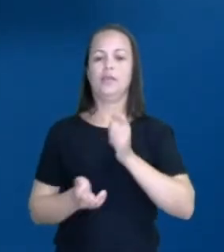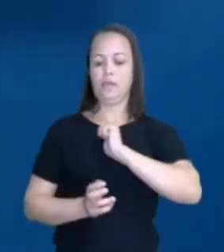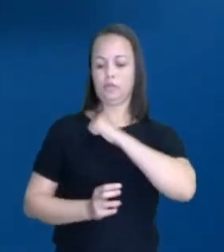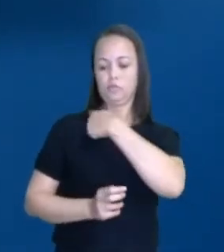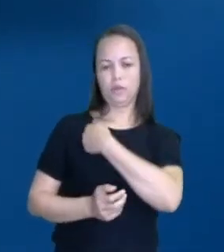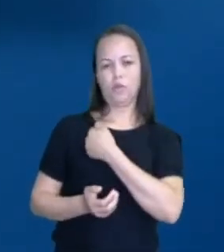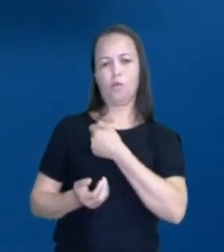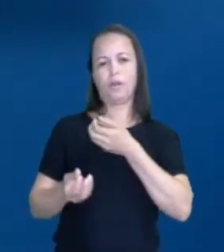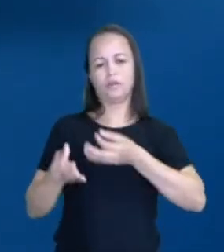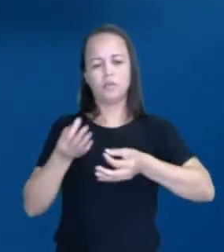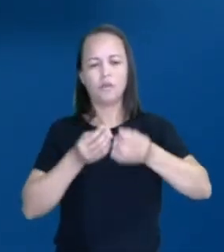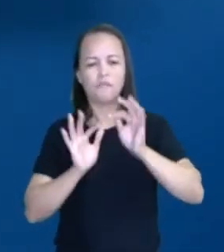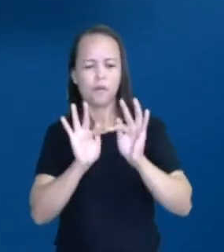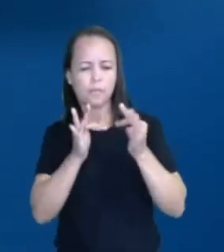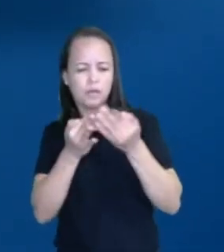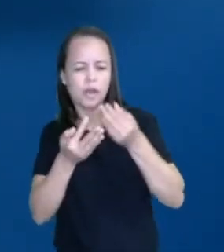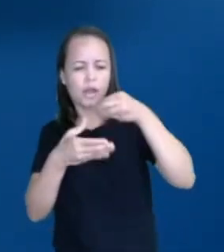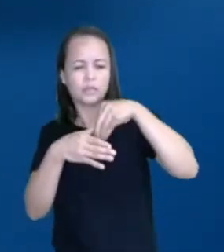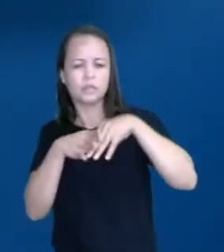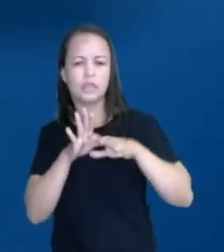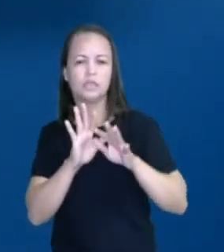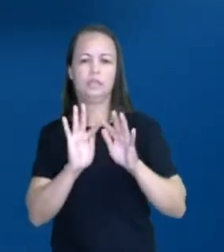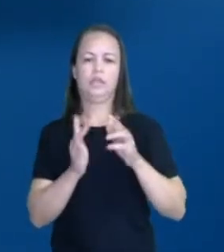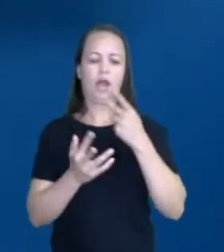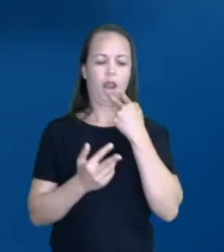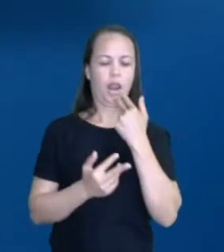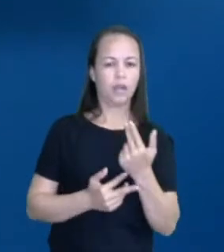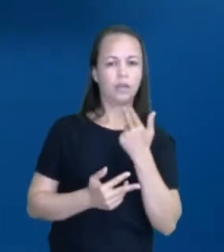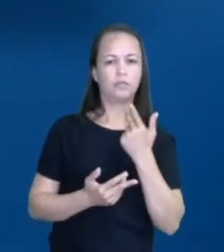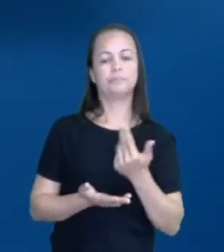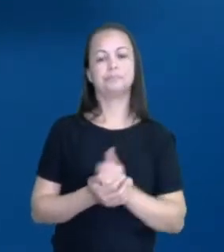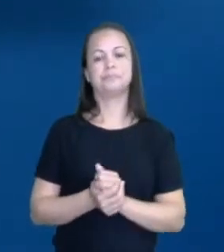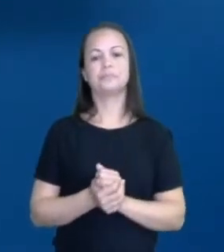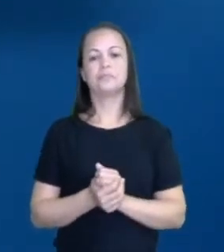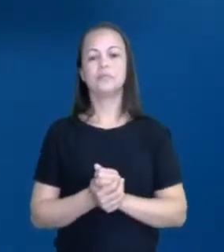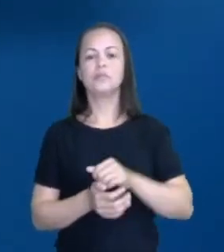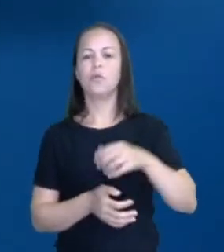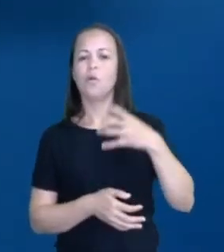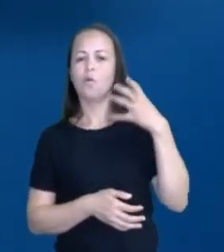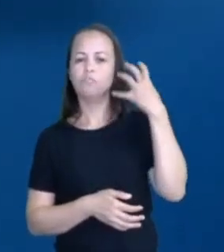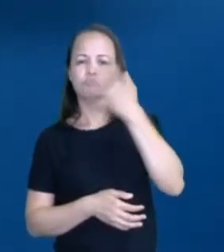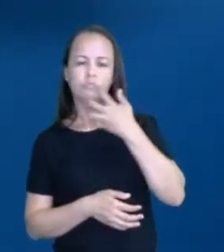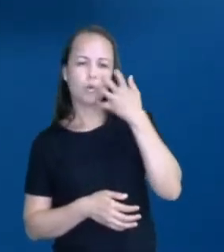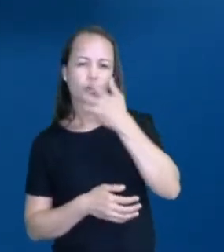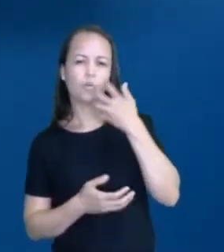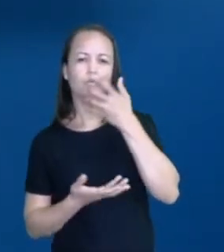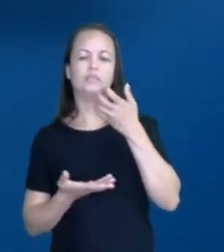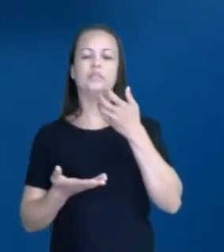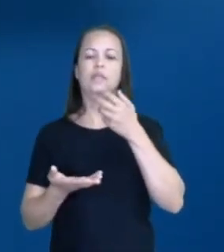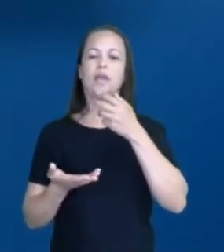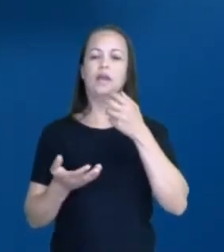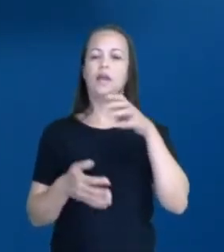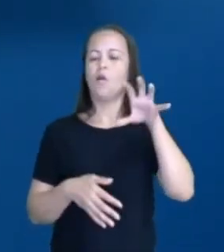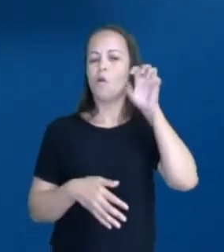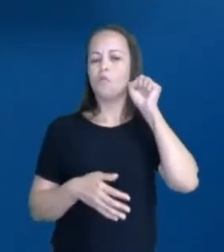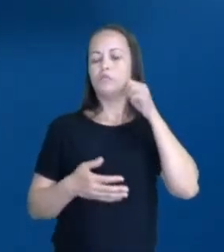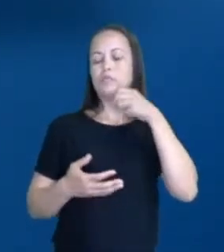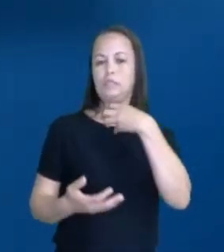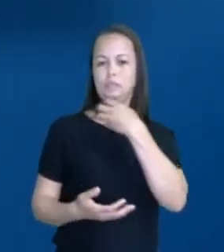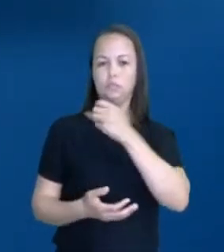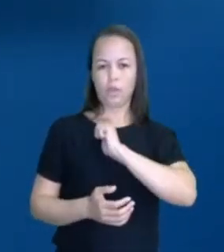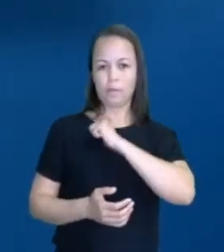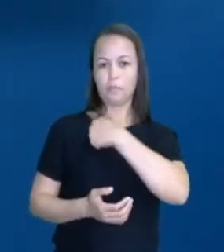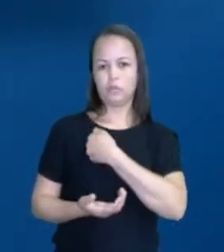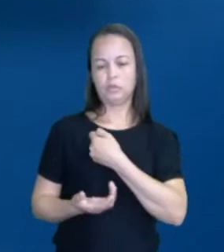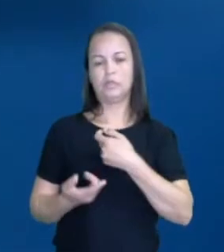estrutura da língua. Assista filmes e ouça músicas em espanhol. Isso ajuda você a acostumar os seus